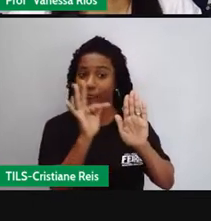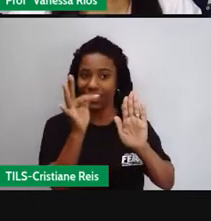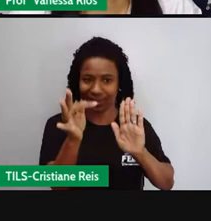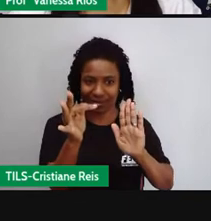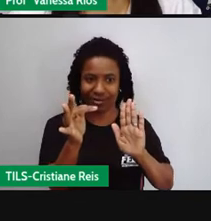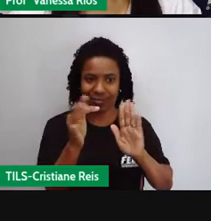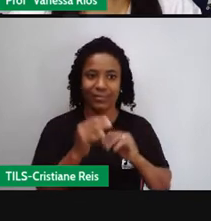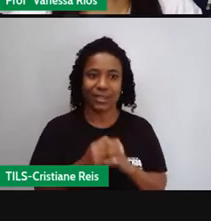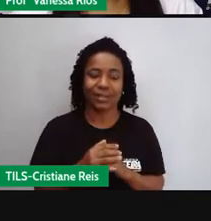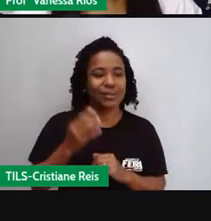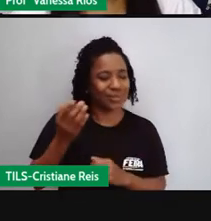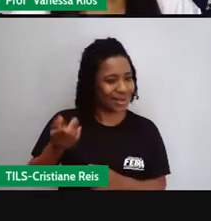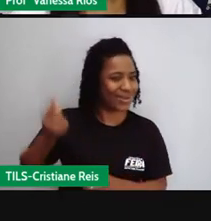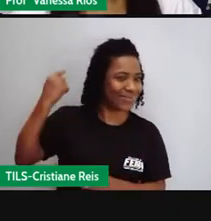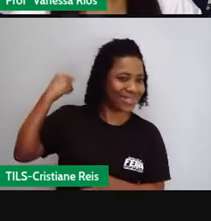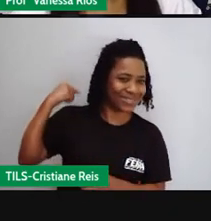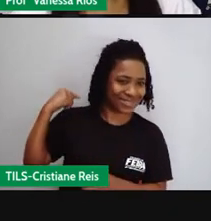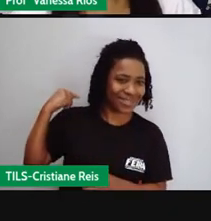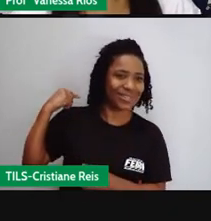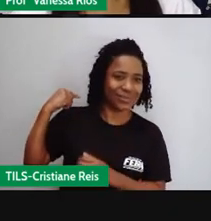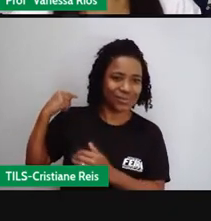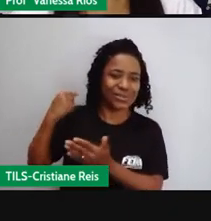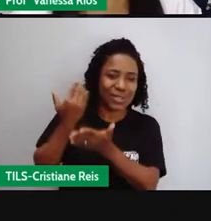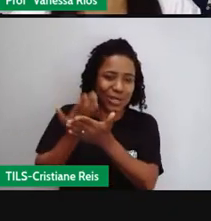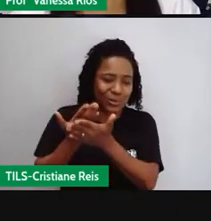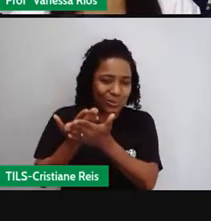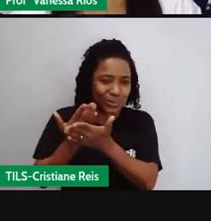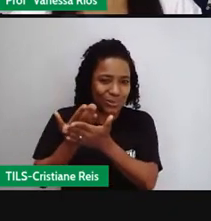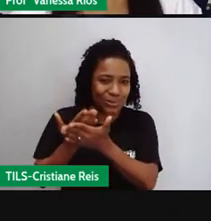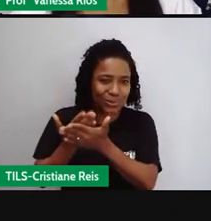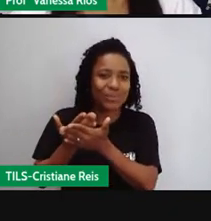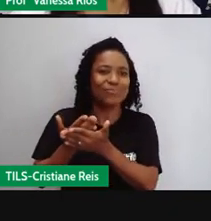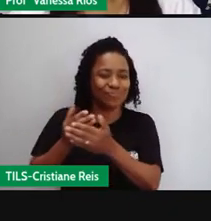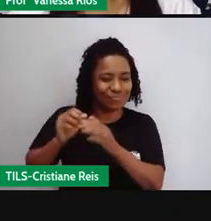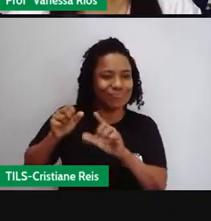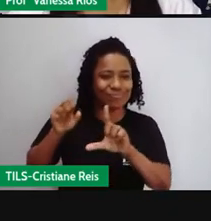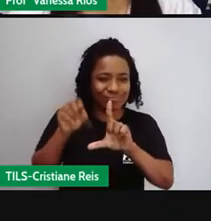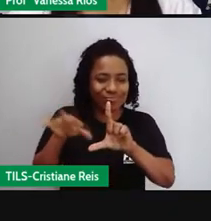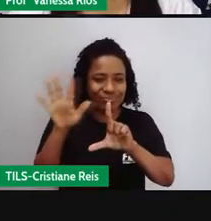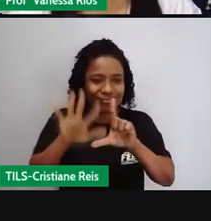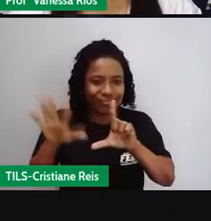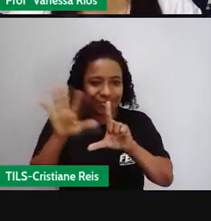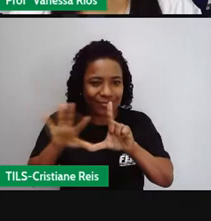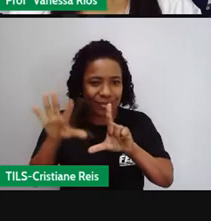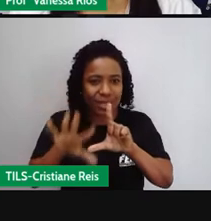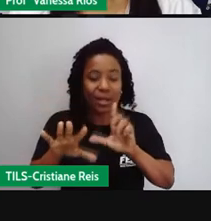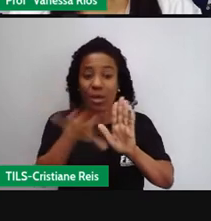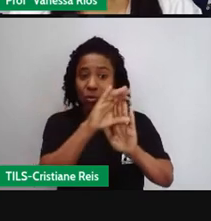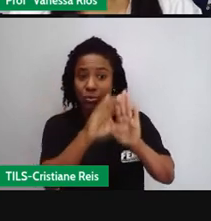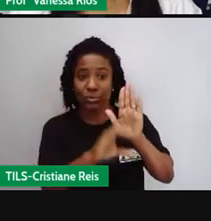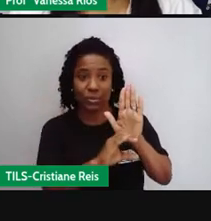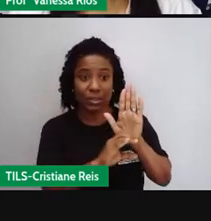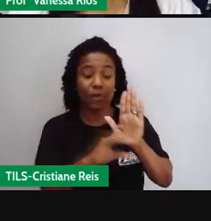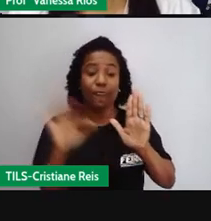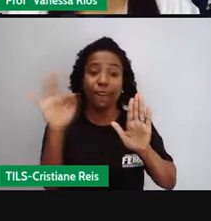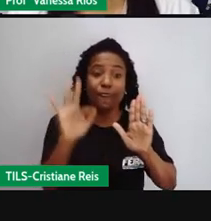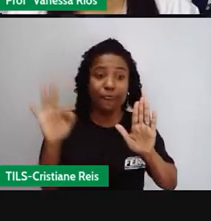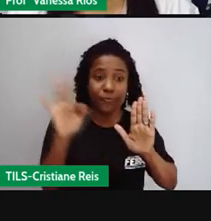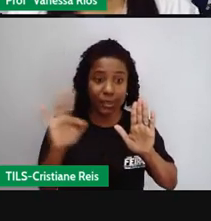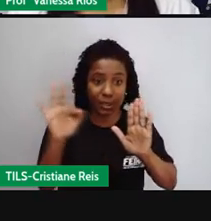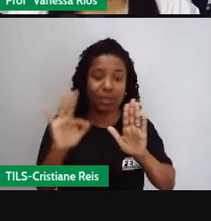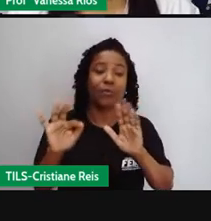aí no decorrer, né, das videoaulas que essa Constituição Federal, ela foi sendo aí